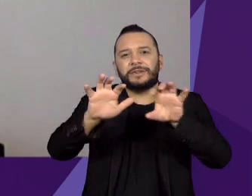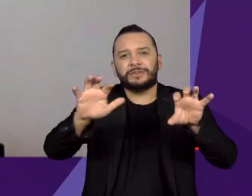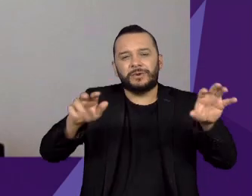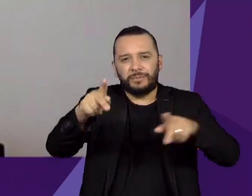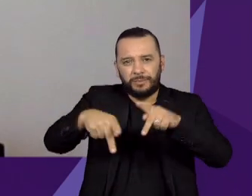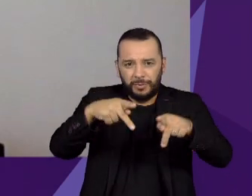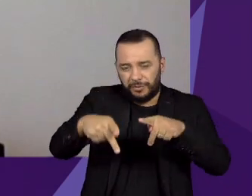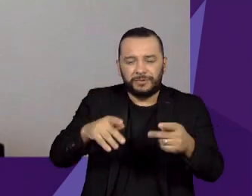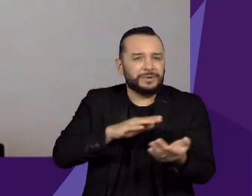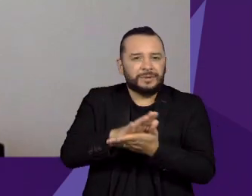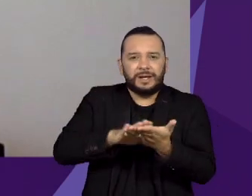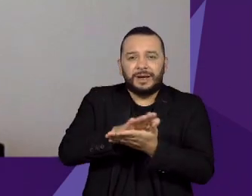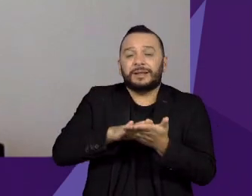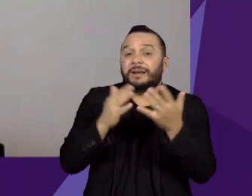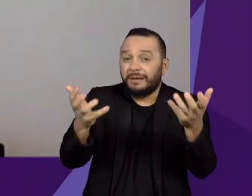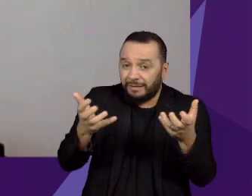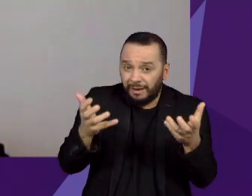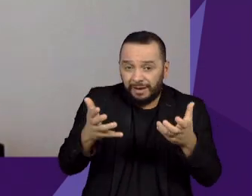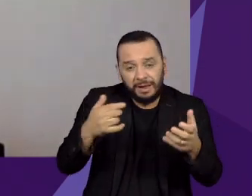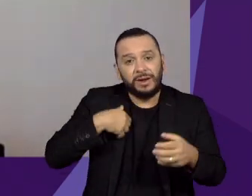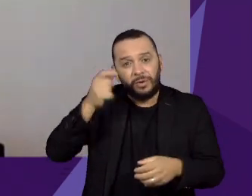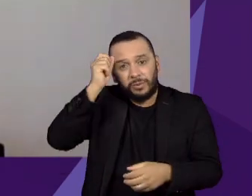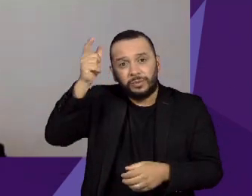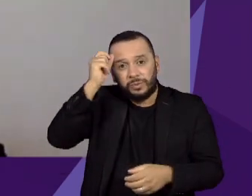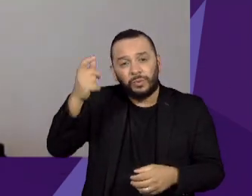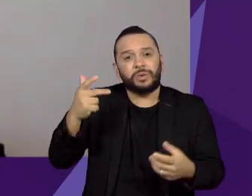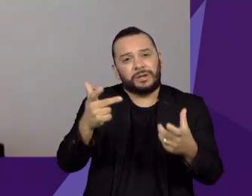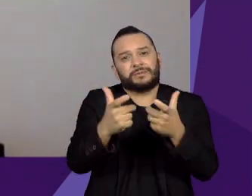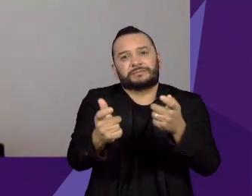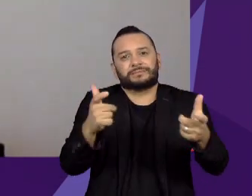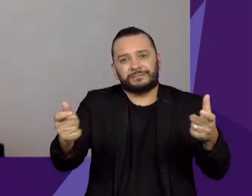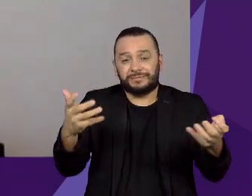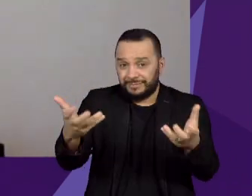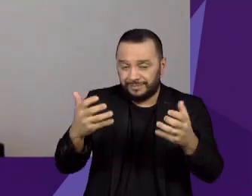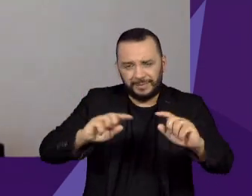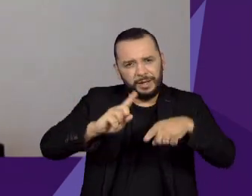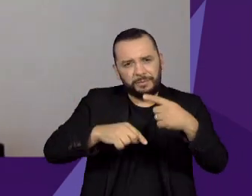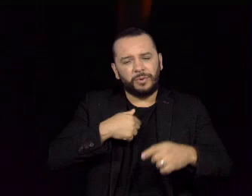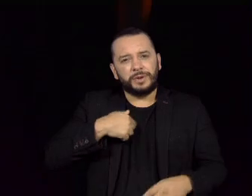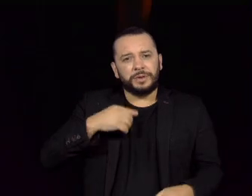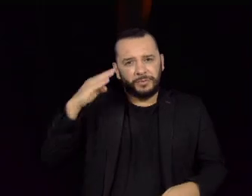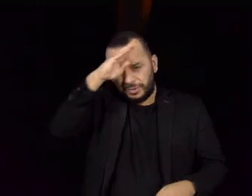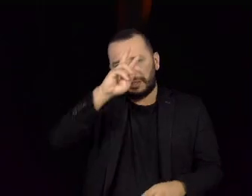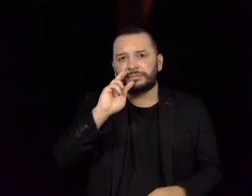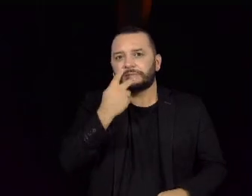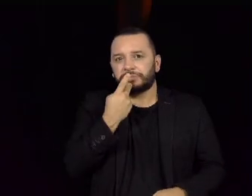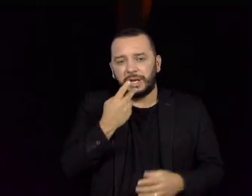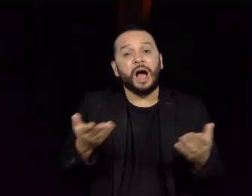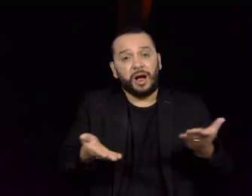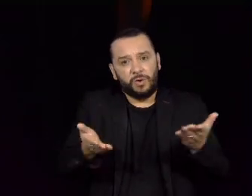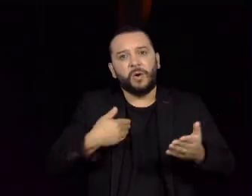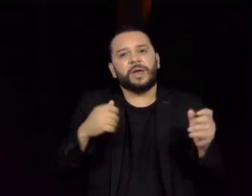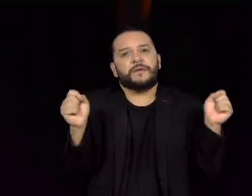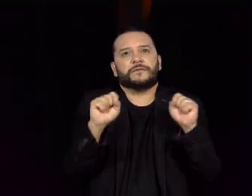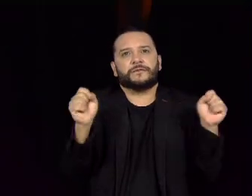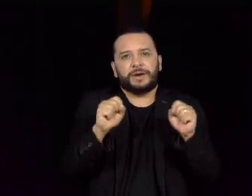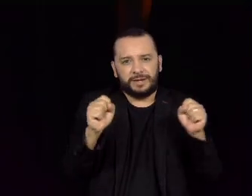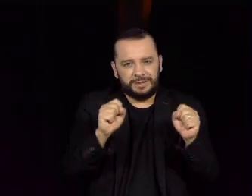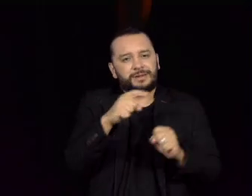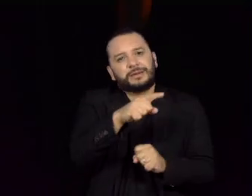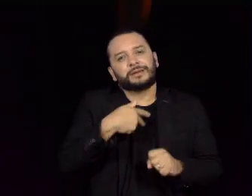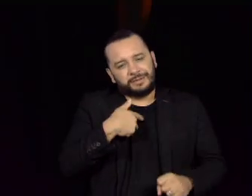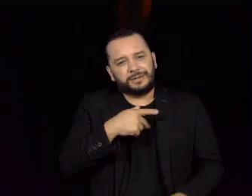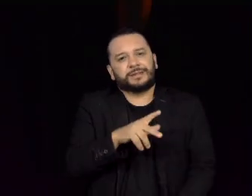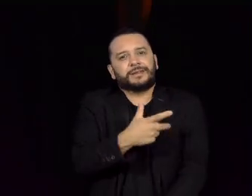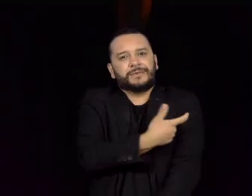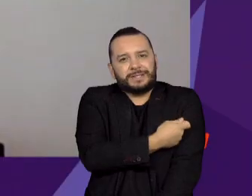querem a vacina, tem uma cultura de vacina, aí ele muda o discurso a posteriori. Ele agora é fã da vacina. A gente demorou para comprar